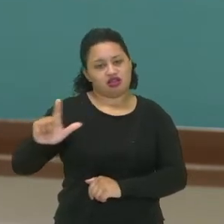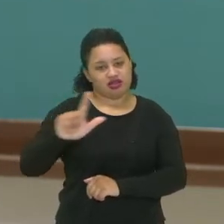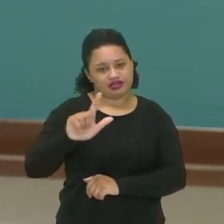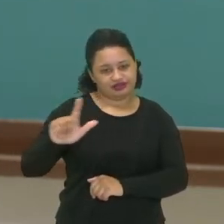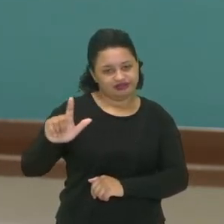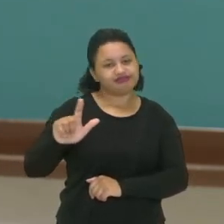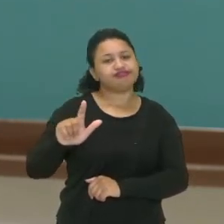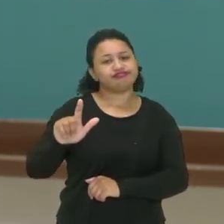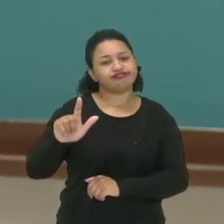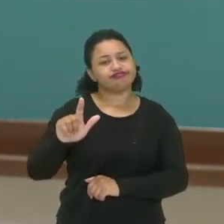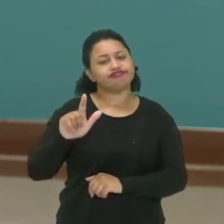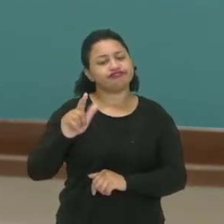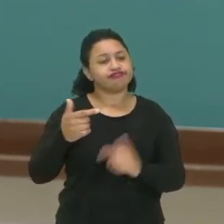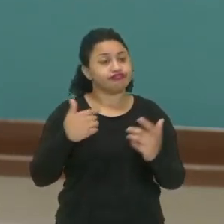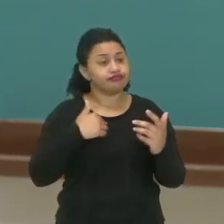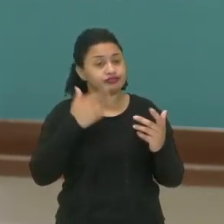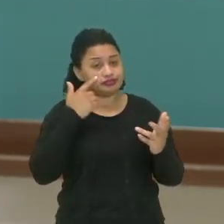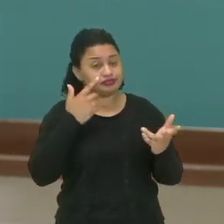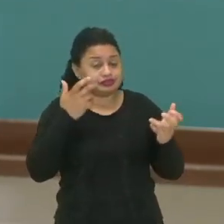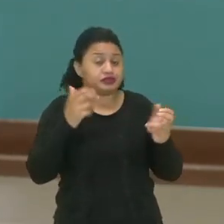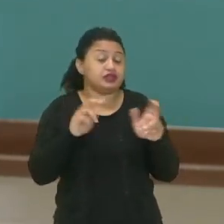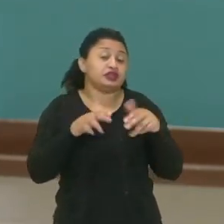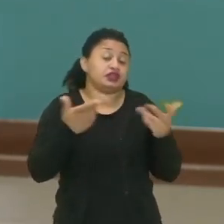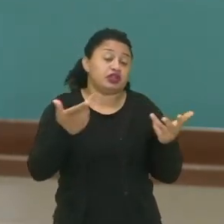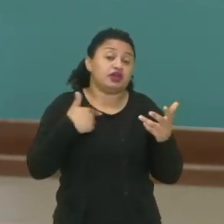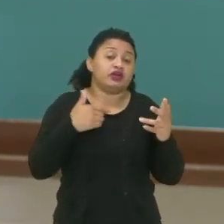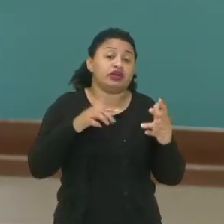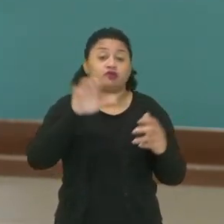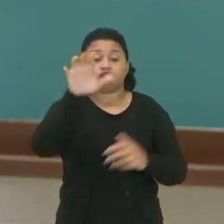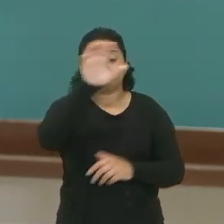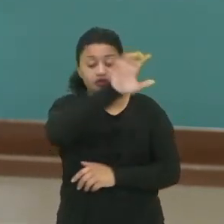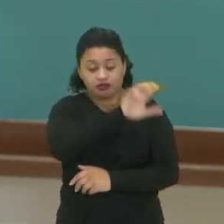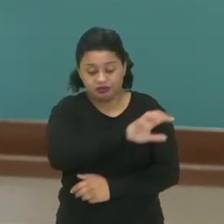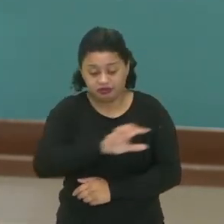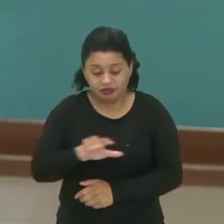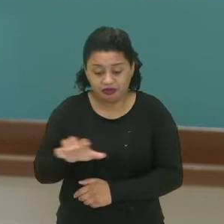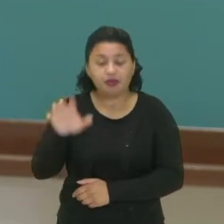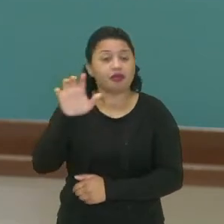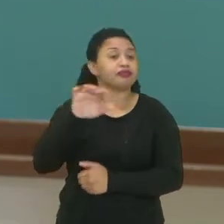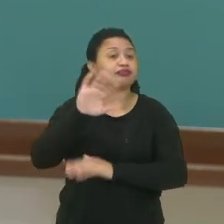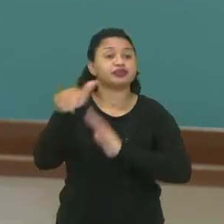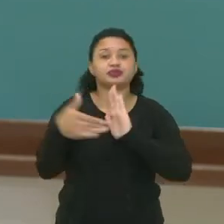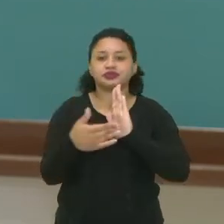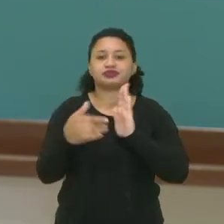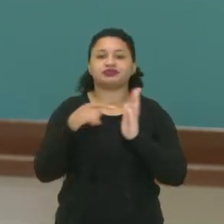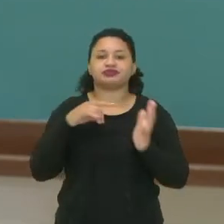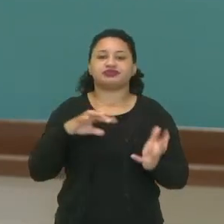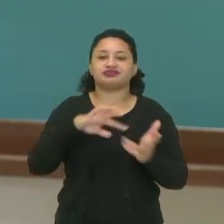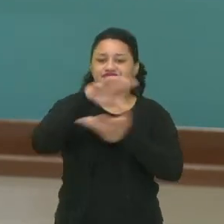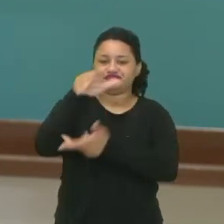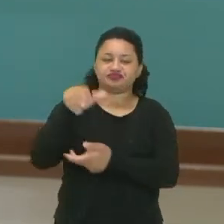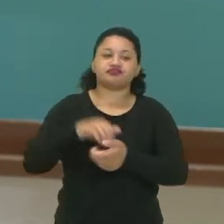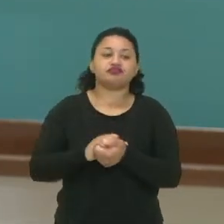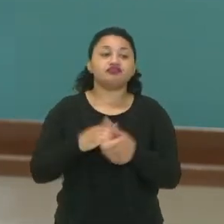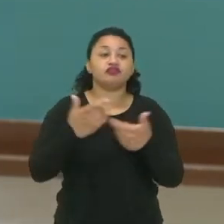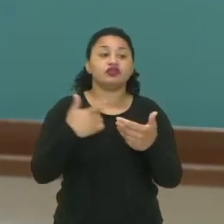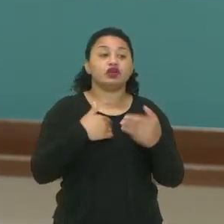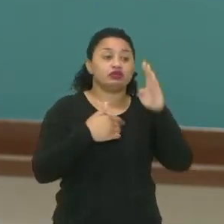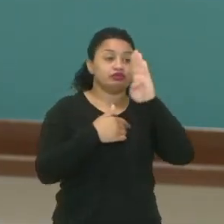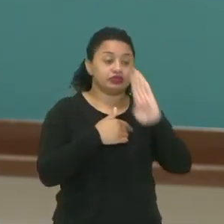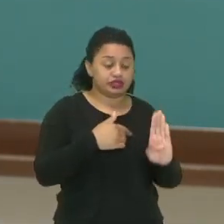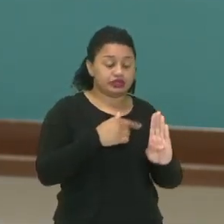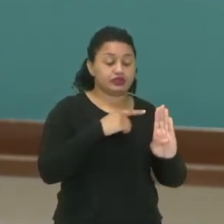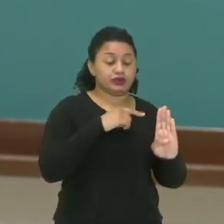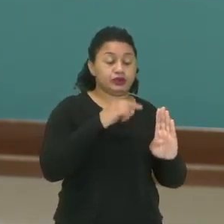hemisfério oriental. Então, portanto, ela está em todos os hemisférios do nosso planeta, ok? Muito bem. Então, por exemplo, o Brasil, né, está